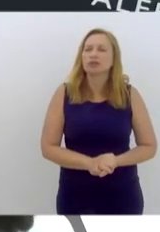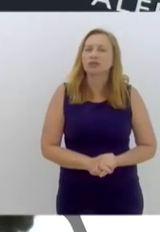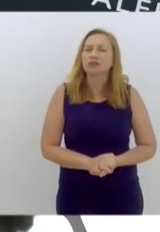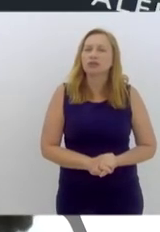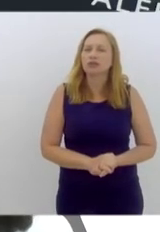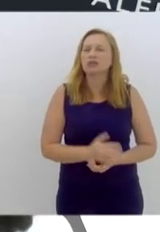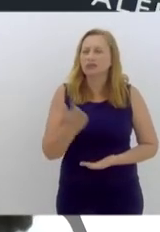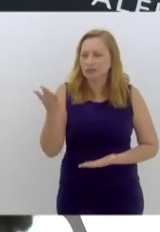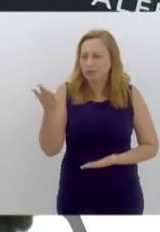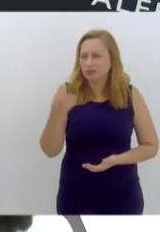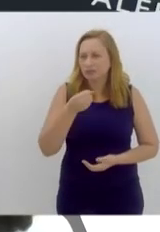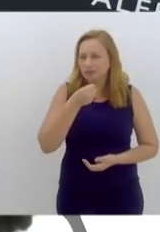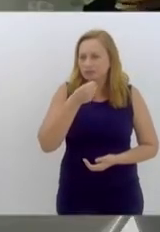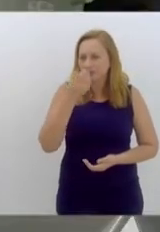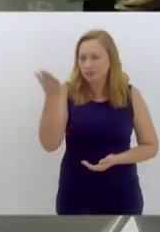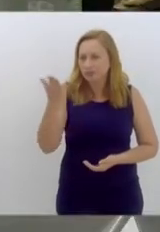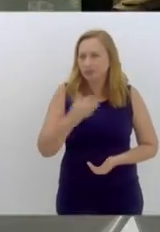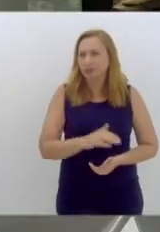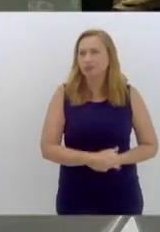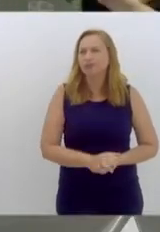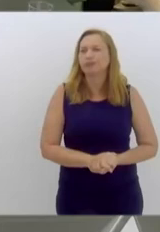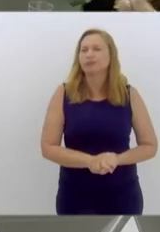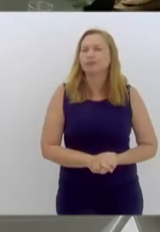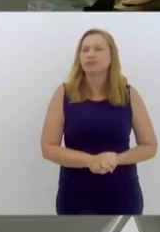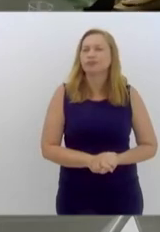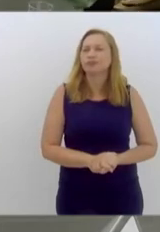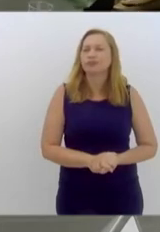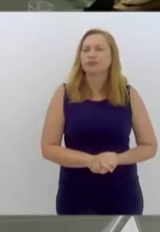favor, o microfone ali para ela.